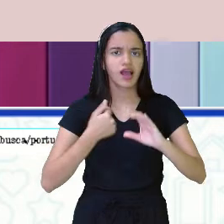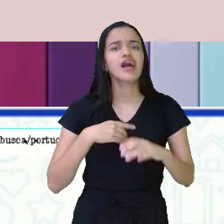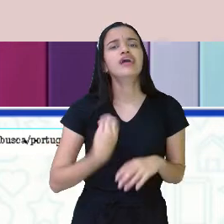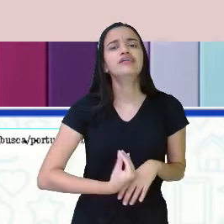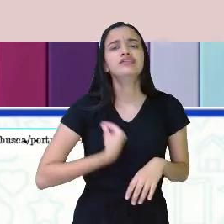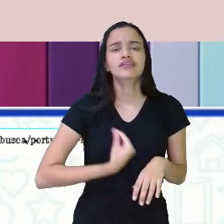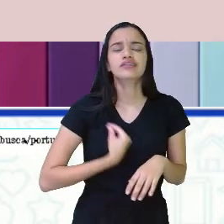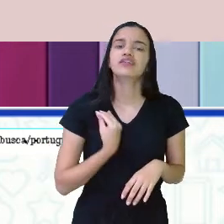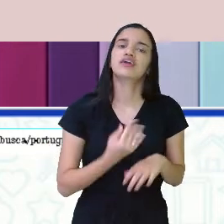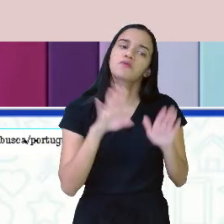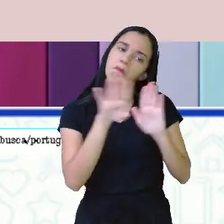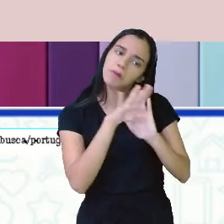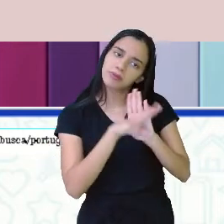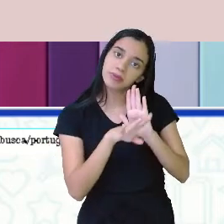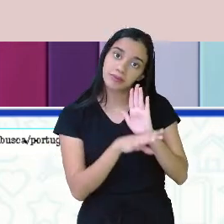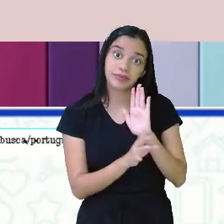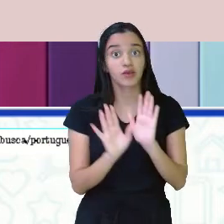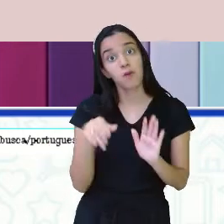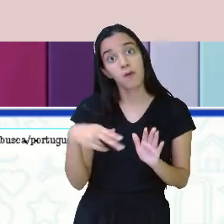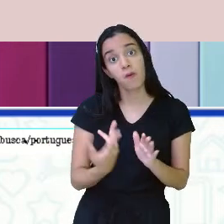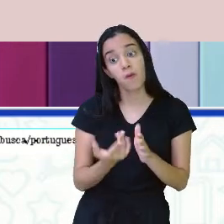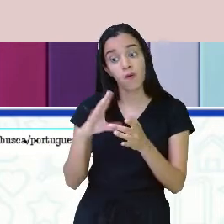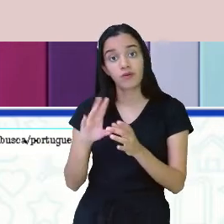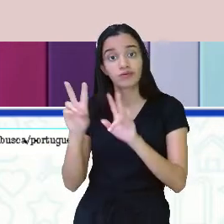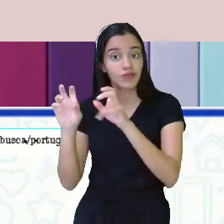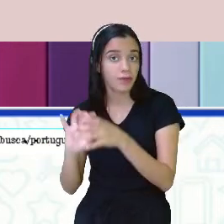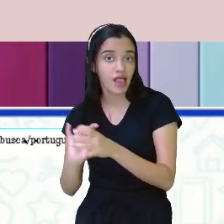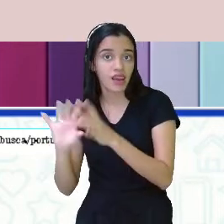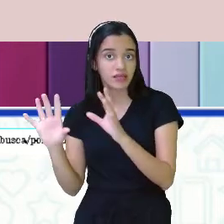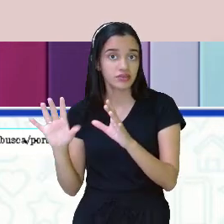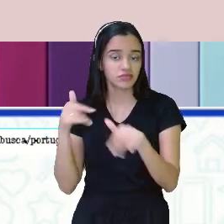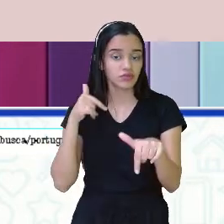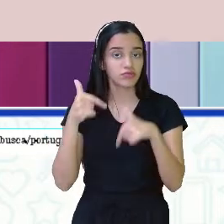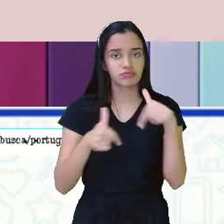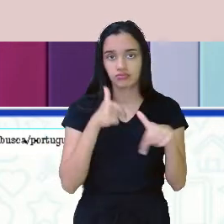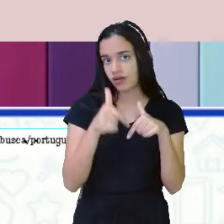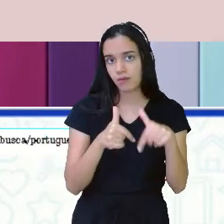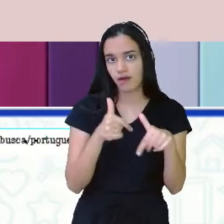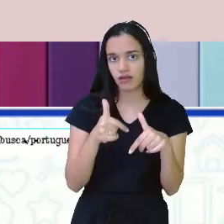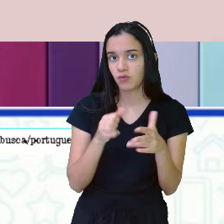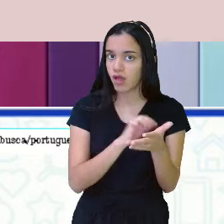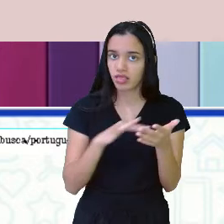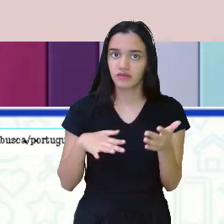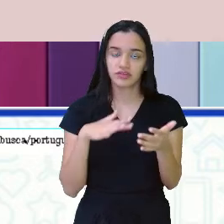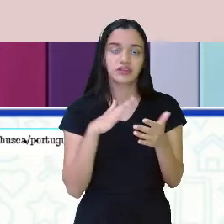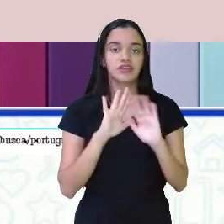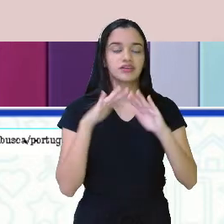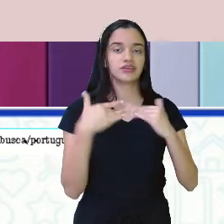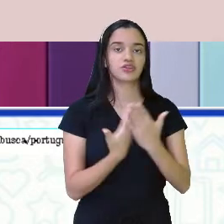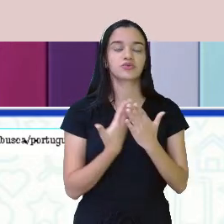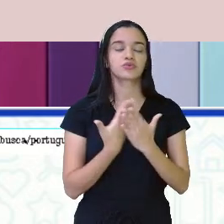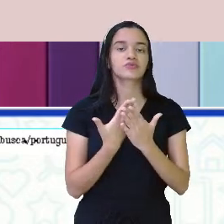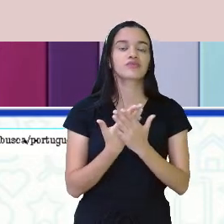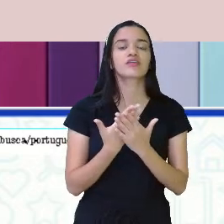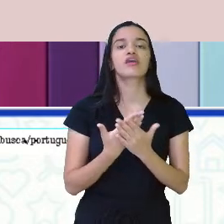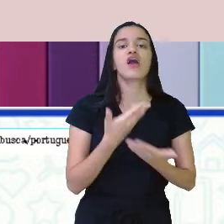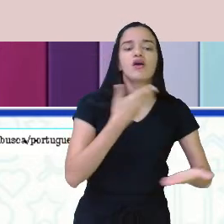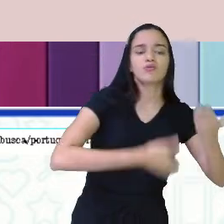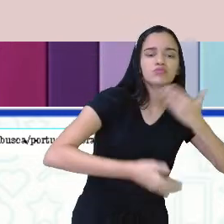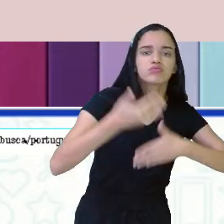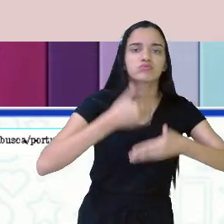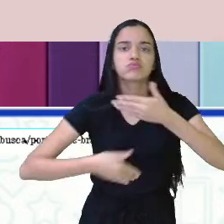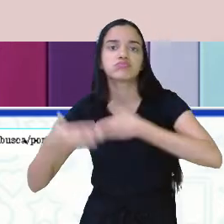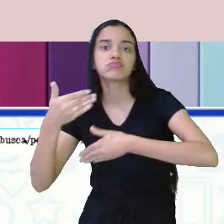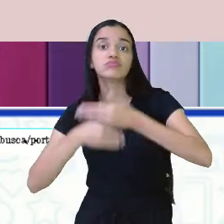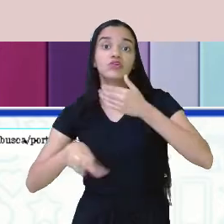pauta definida ou é um tema livre de um trabalho escolar? Então, veja, o meio de circulação,